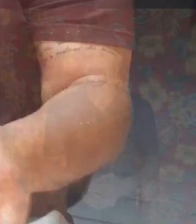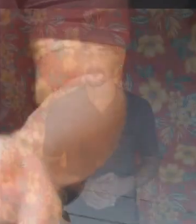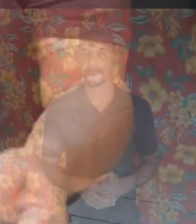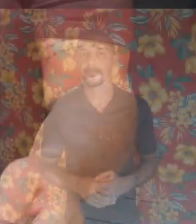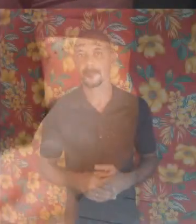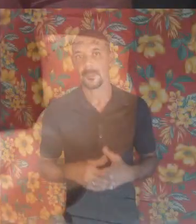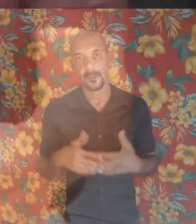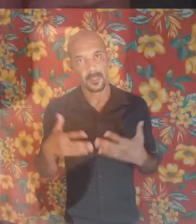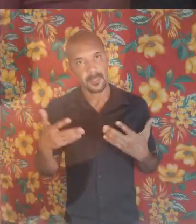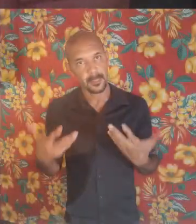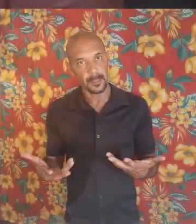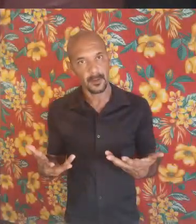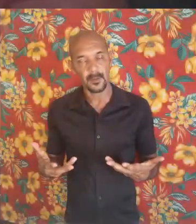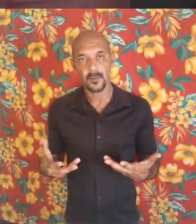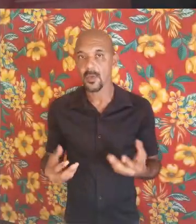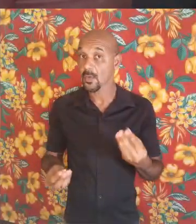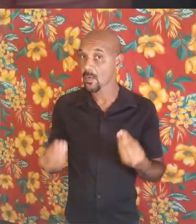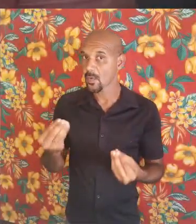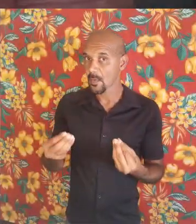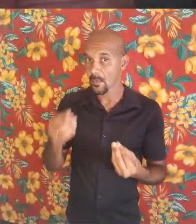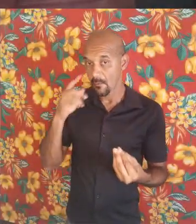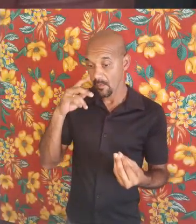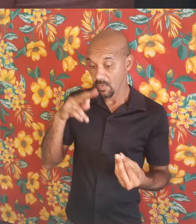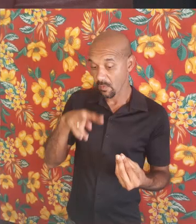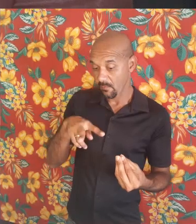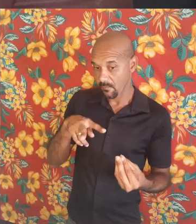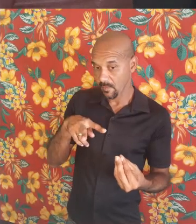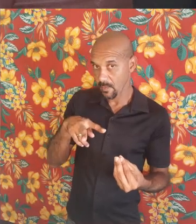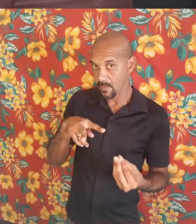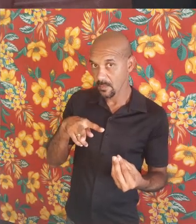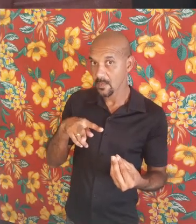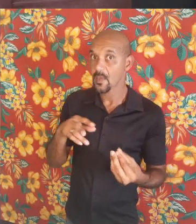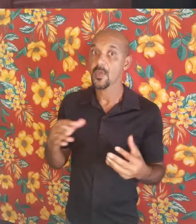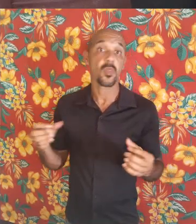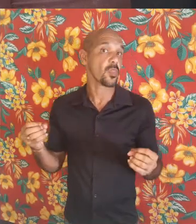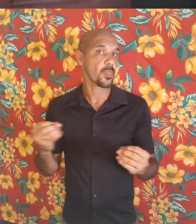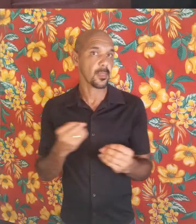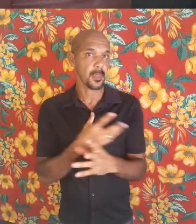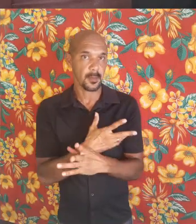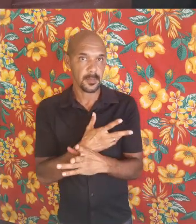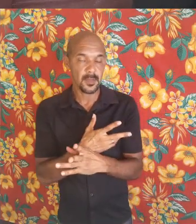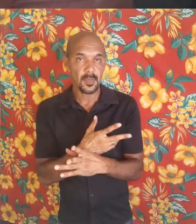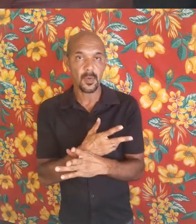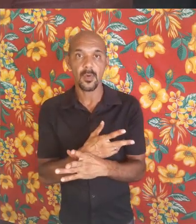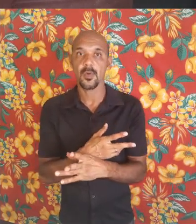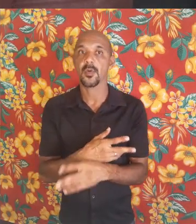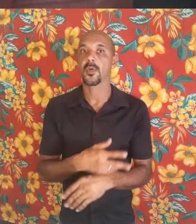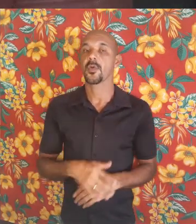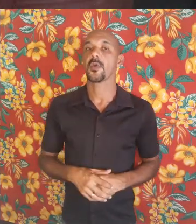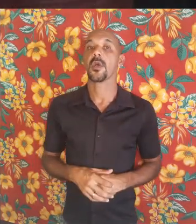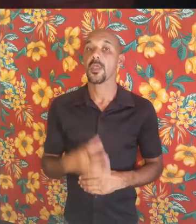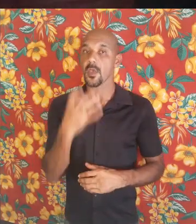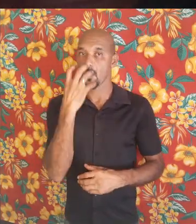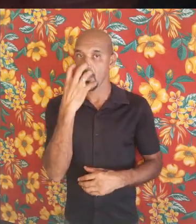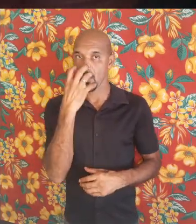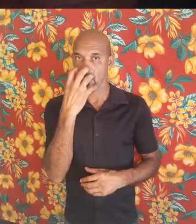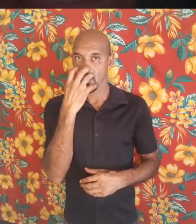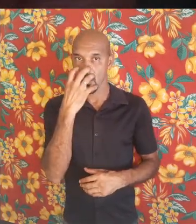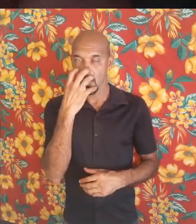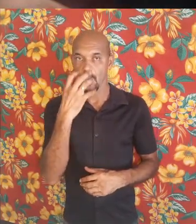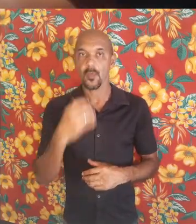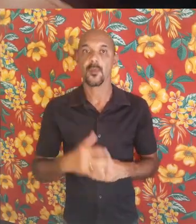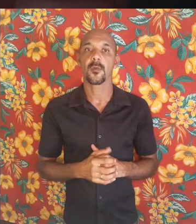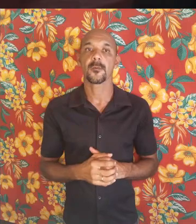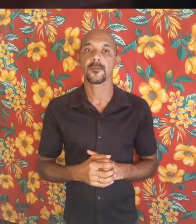Bem, aqui como vocês já acompanharam, está pronto o nosso lobo, né? O nosso quadro. Agora eu